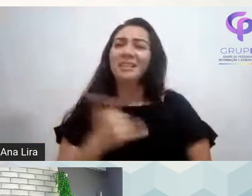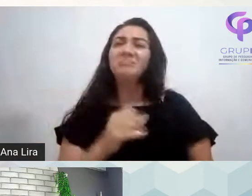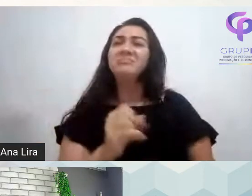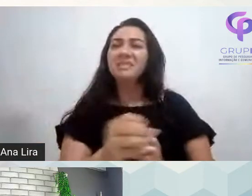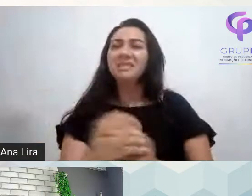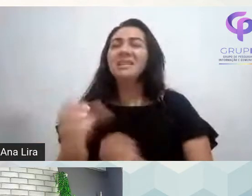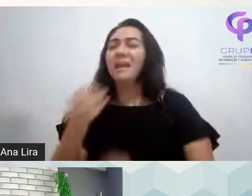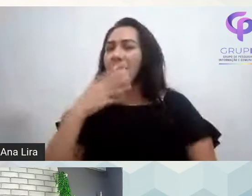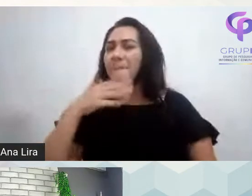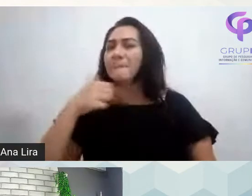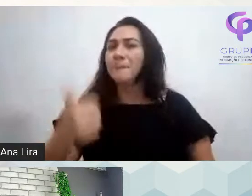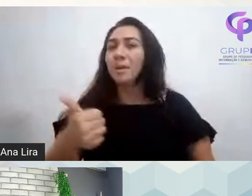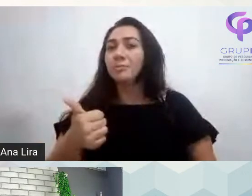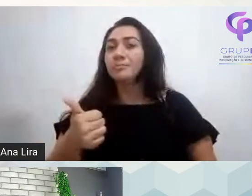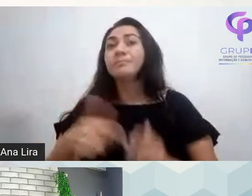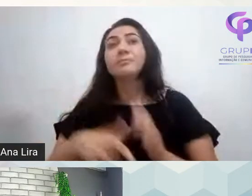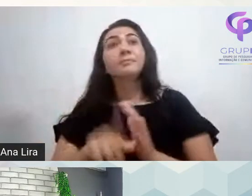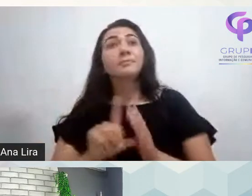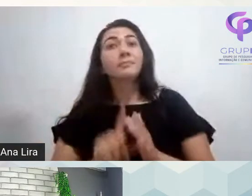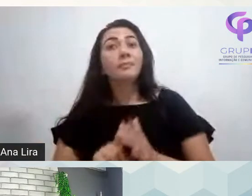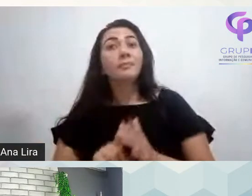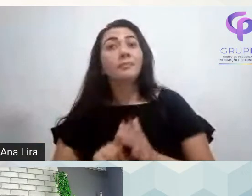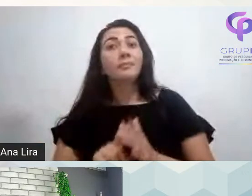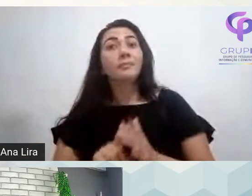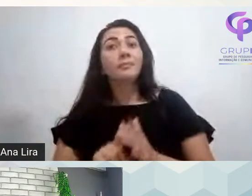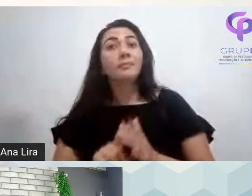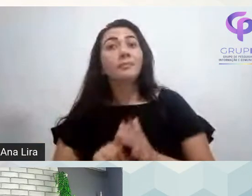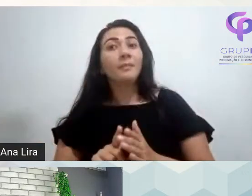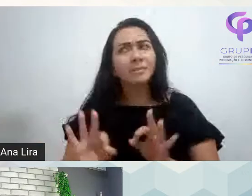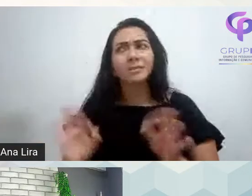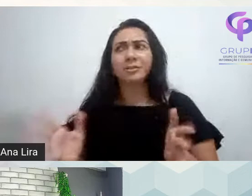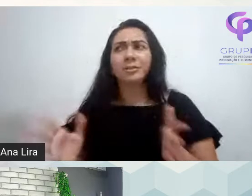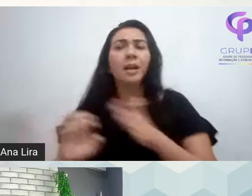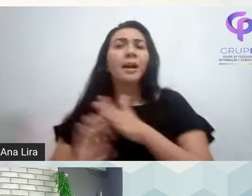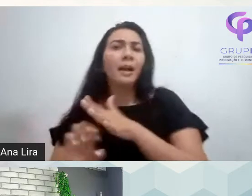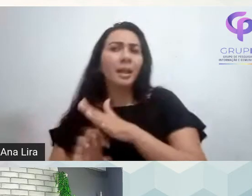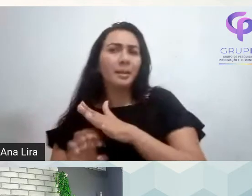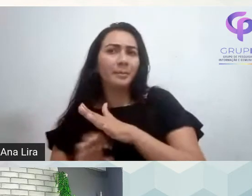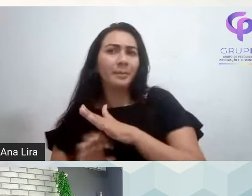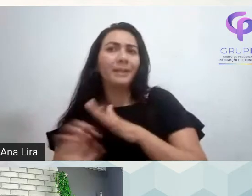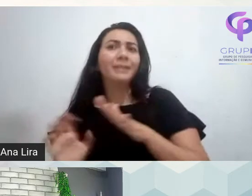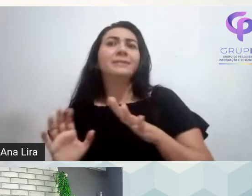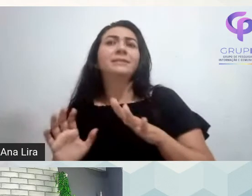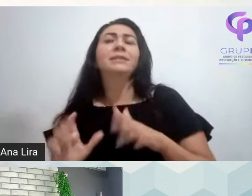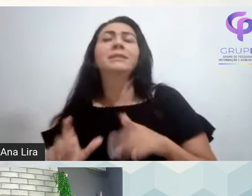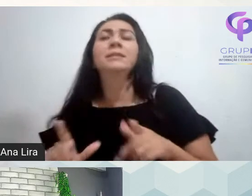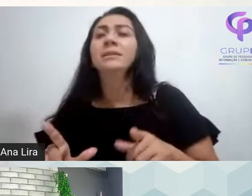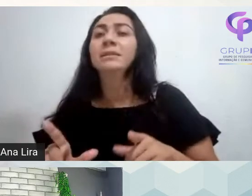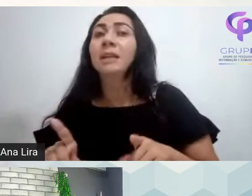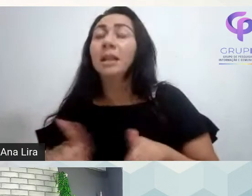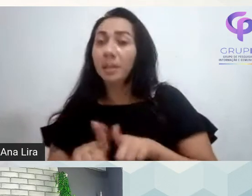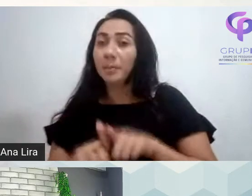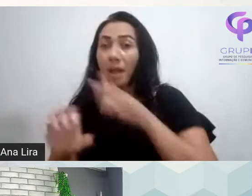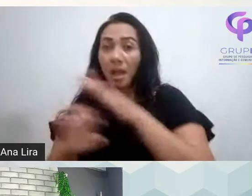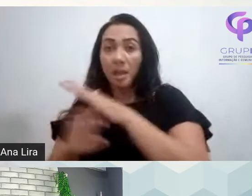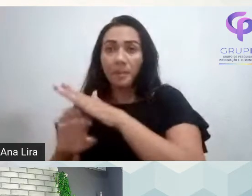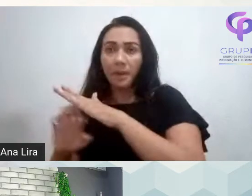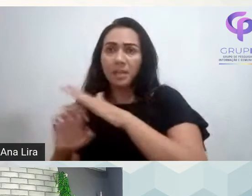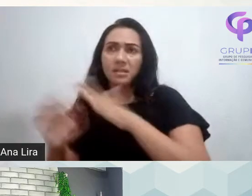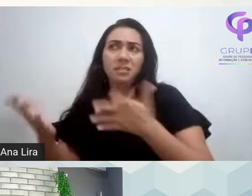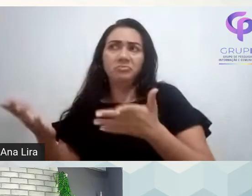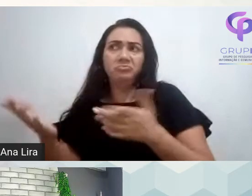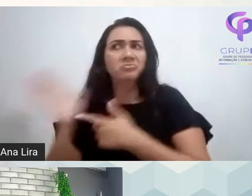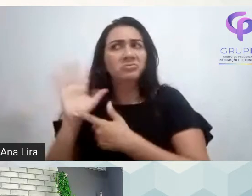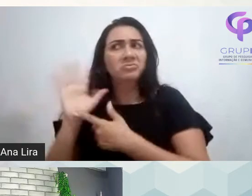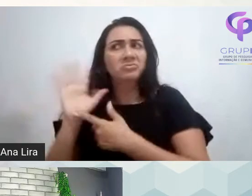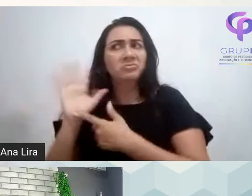precisa também, por um outro lado, não é? Que ela também tem alguns benefícios, e aí a gente já começa, olhem a dica que a